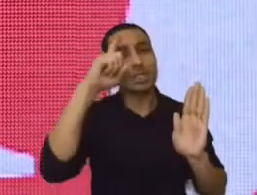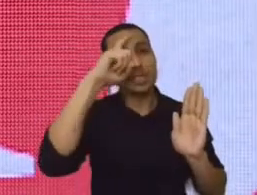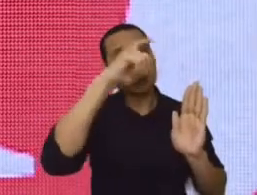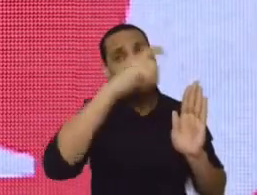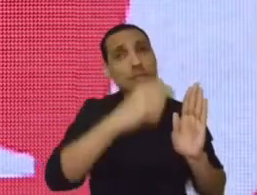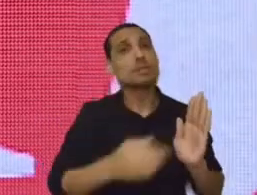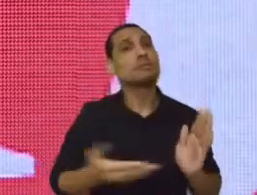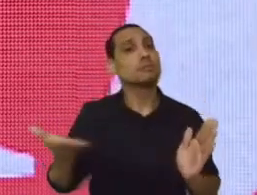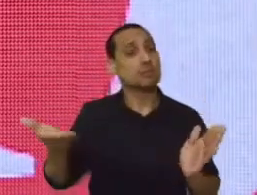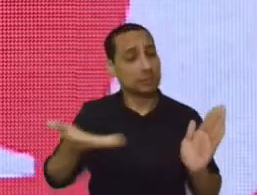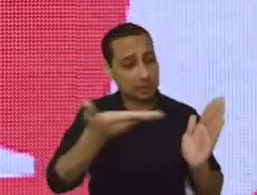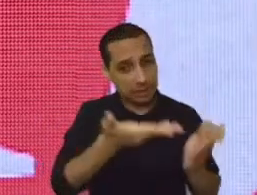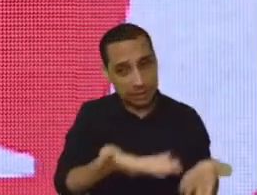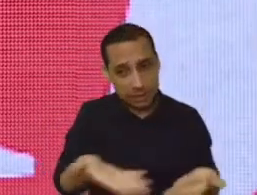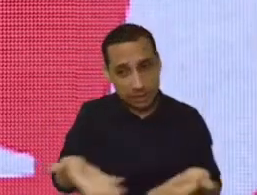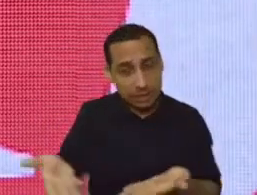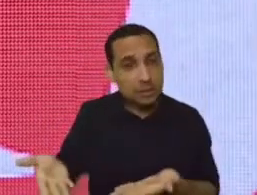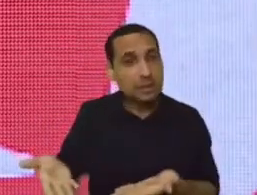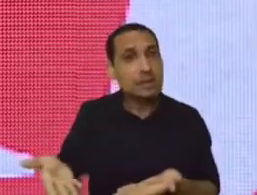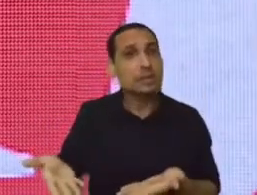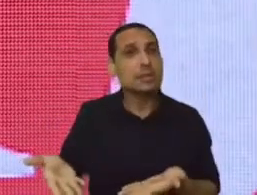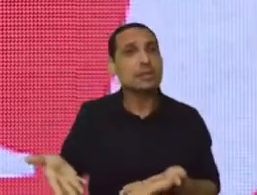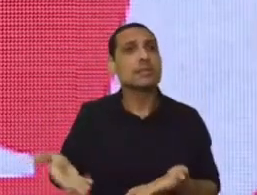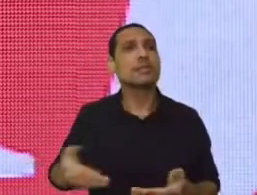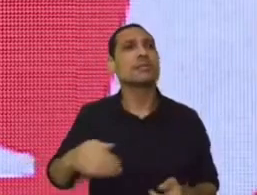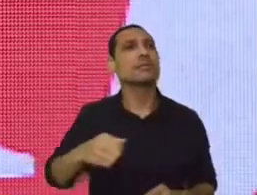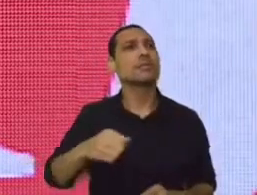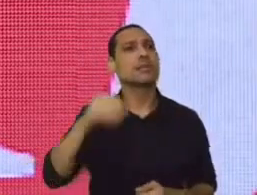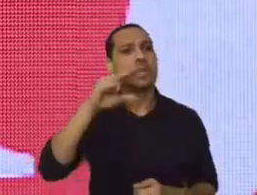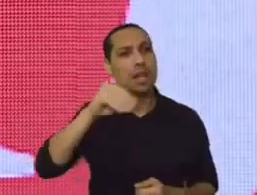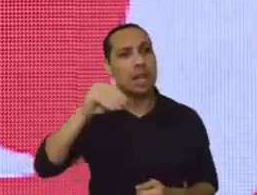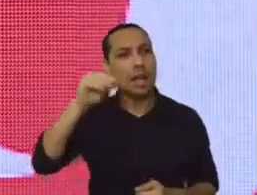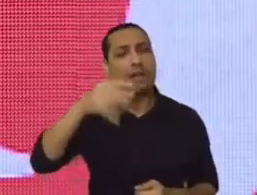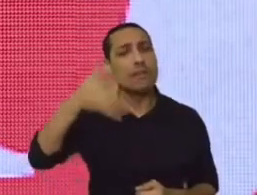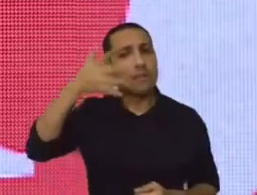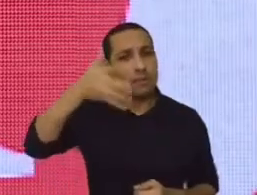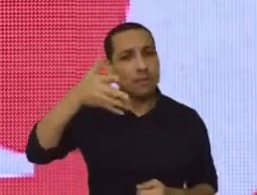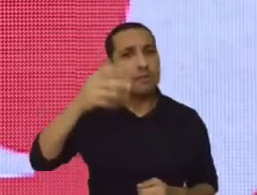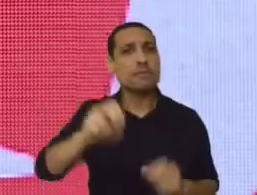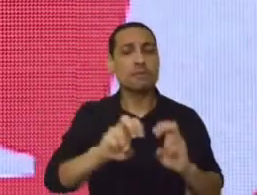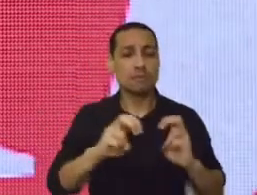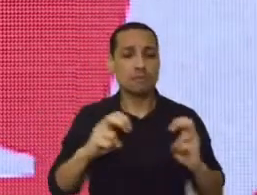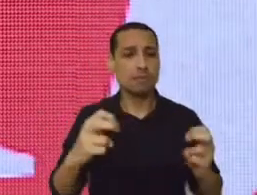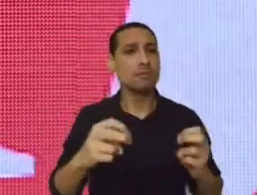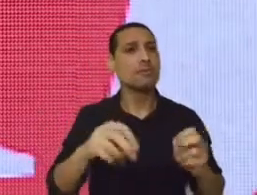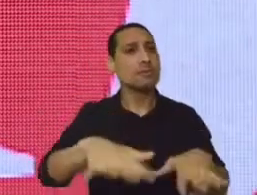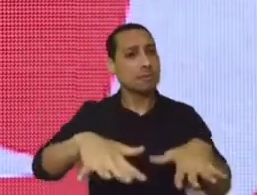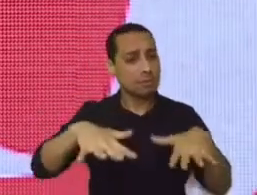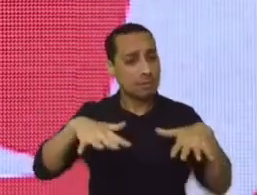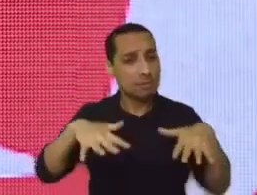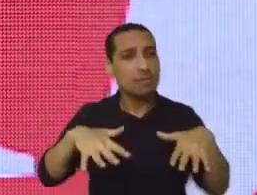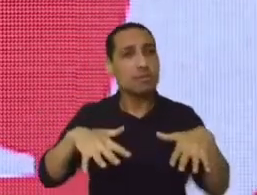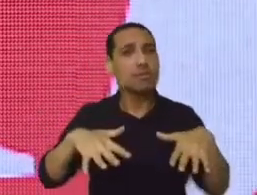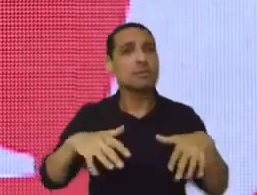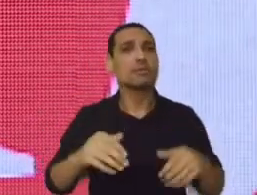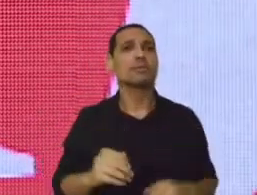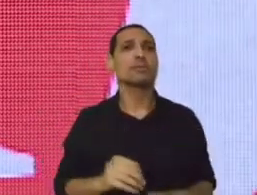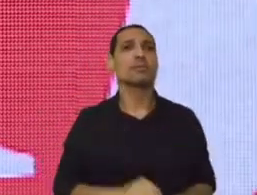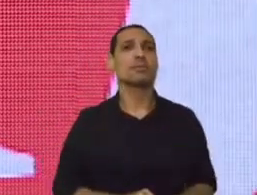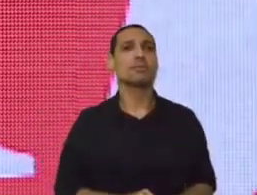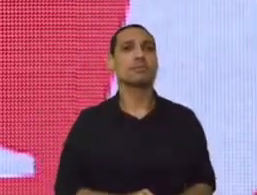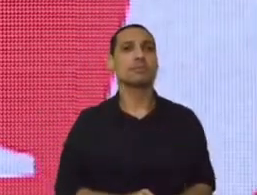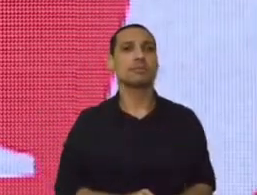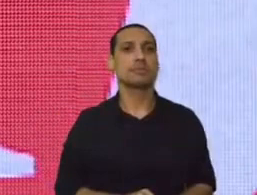nossa 16ª plenária. Nosso companheiro que daqui a pouco também, como todos, quero ouvir a sua fala, porque nesse momento,